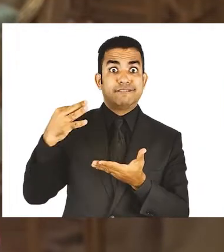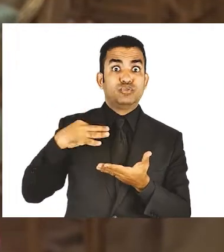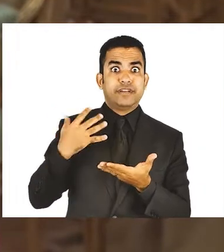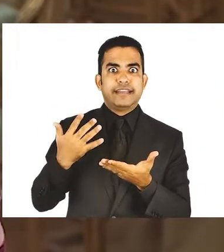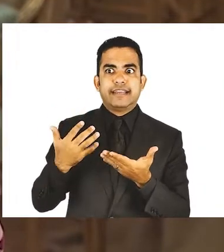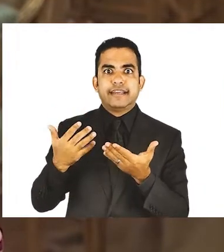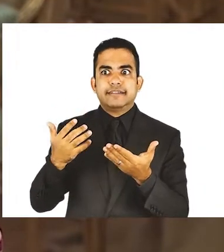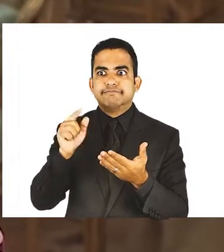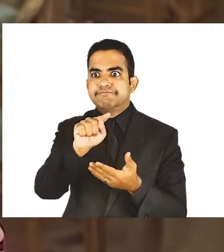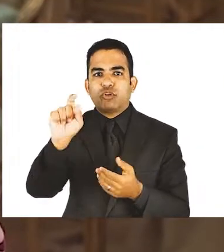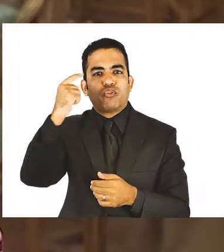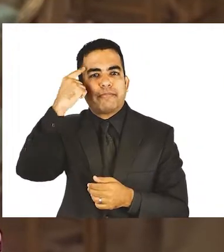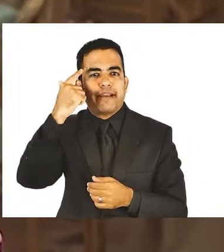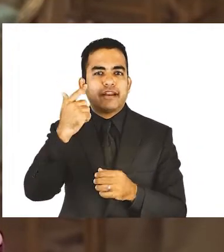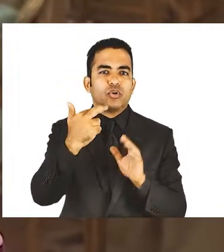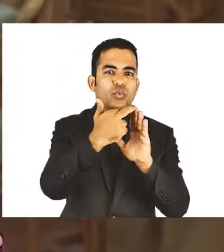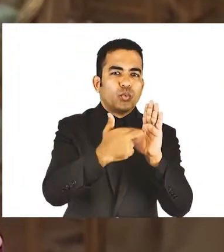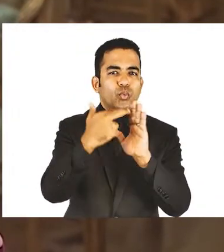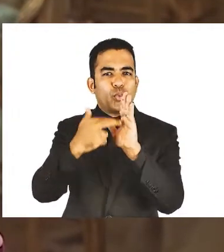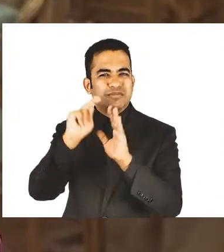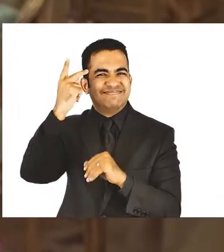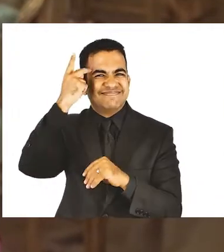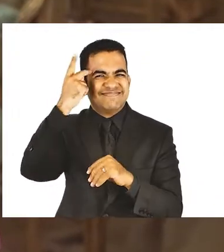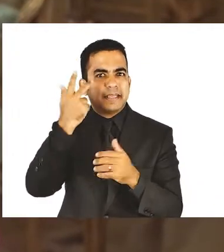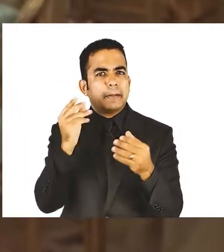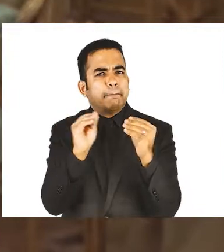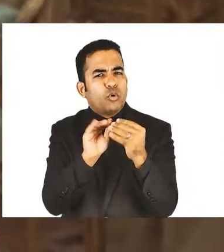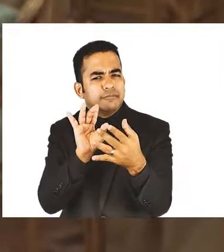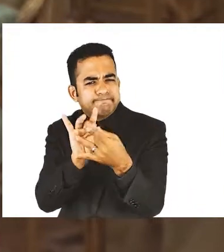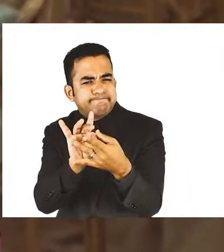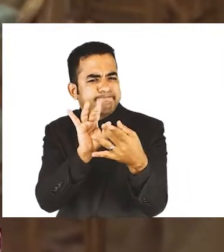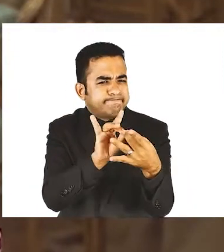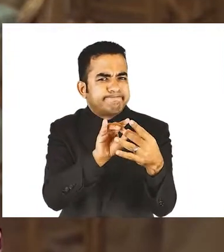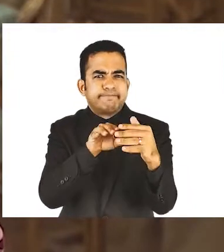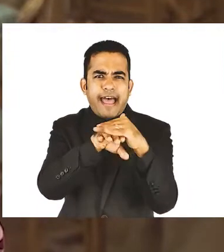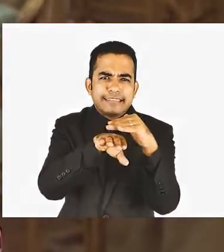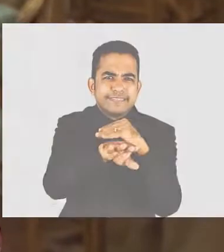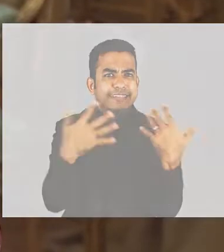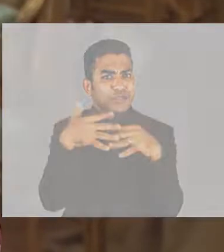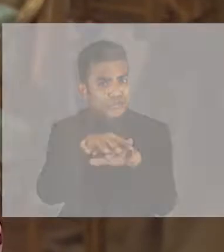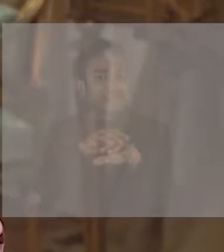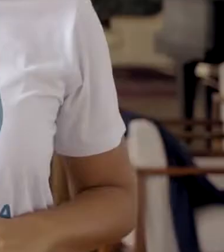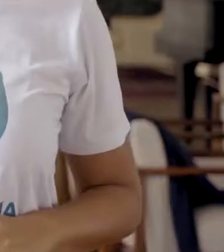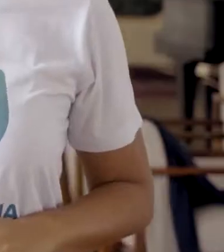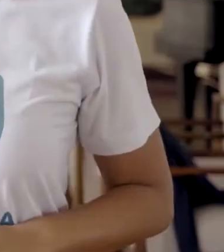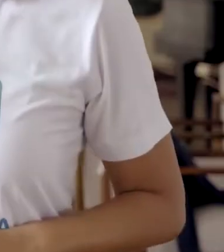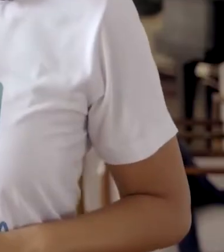para aproximar os serviços públicos de maneira mais amigável, acessível e inclusiva.